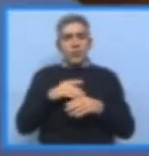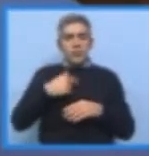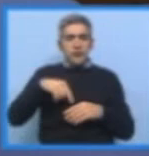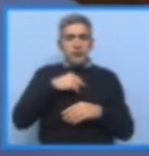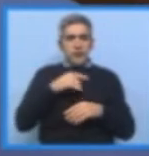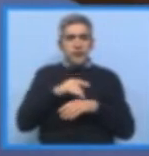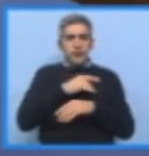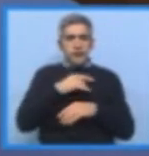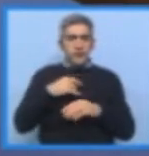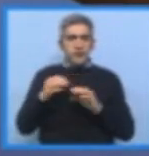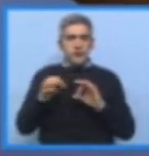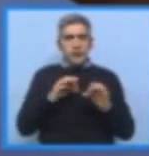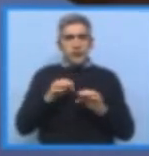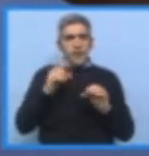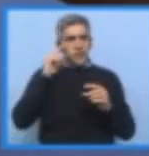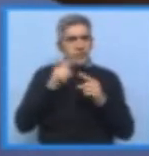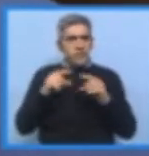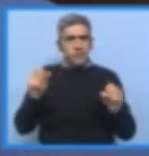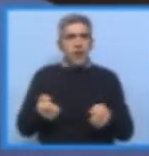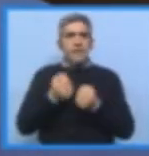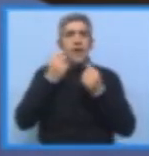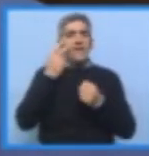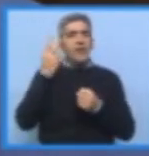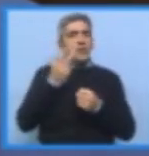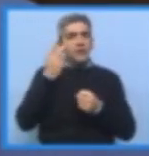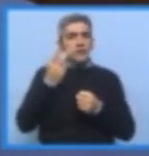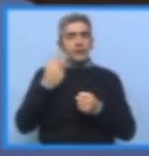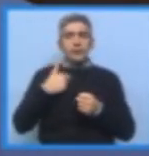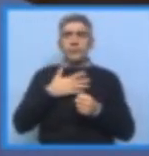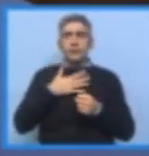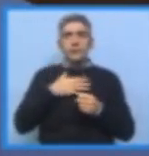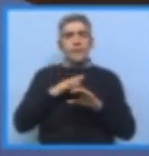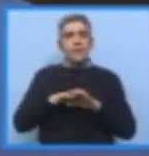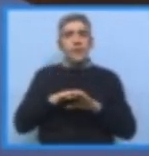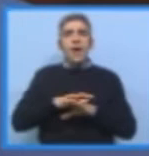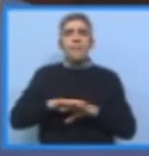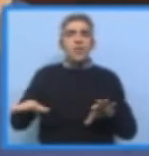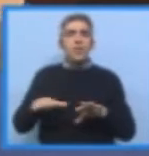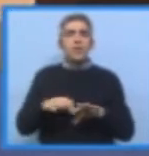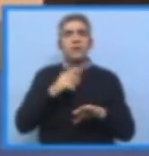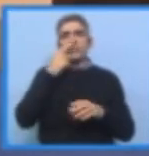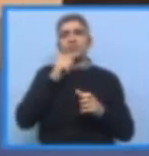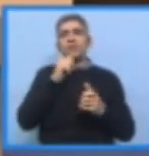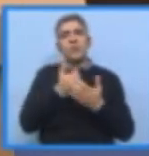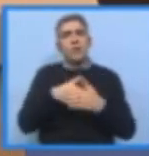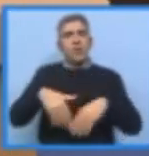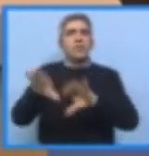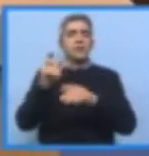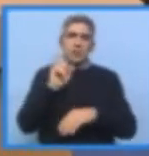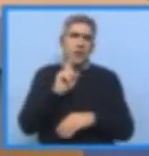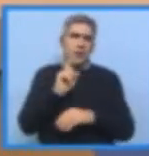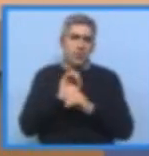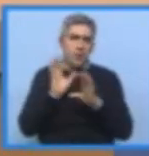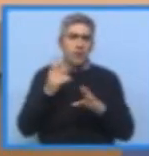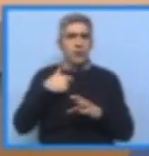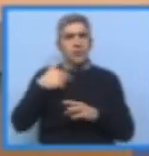estamos preparados para salvar vidas. Nós não queremos deixar de reanimar ou não queremos deixar as pessoas morrer, como é evidente. Temos